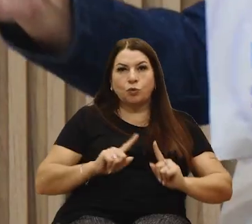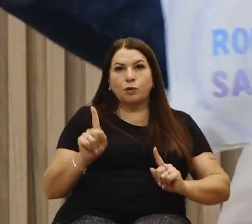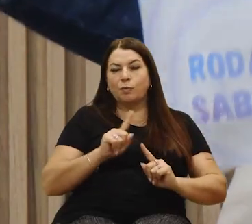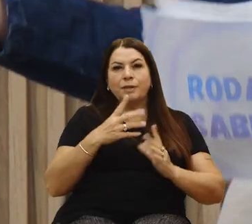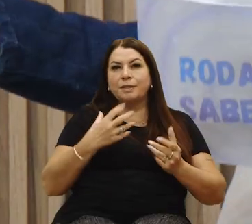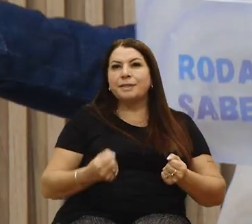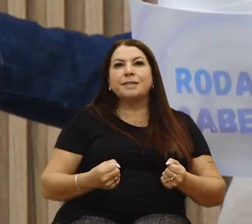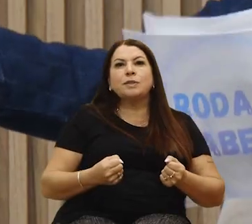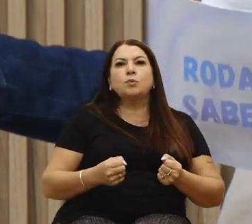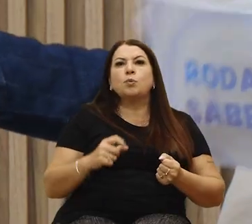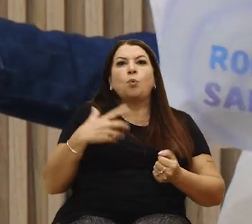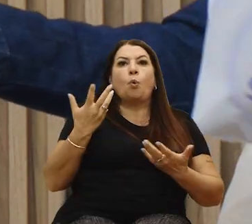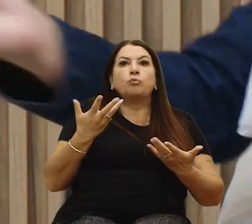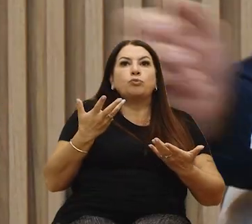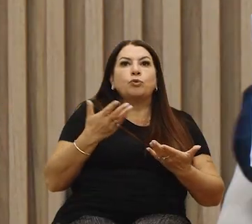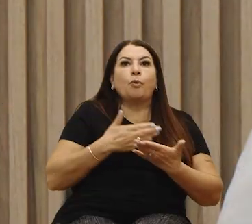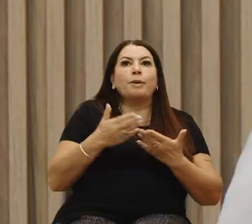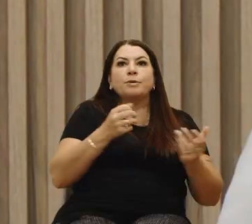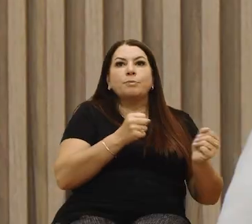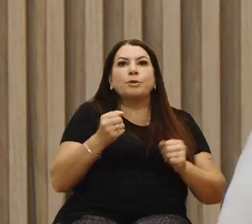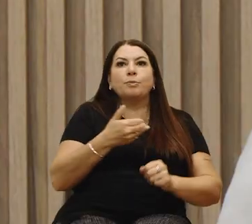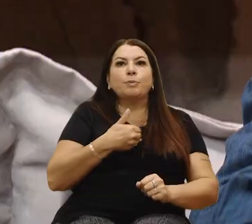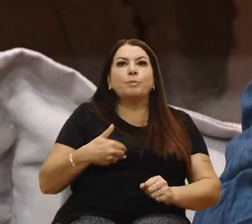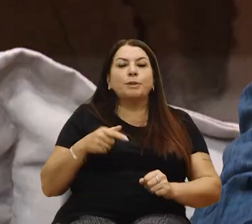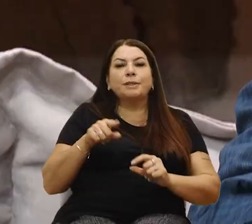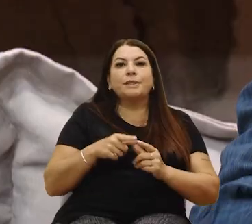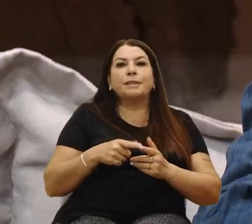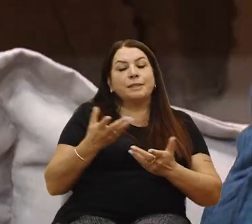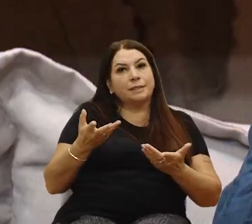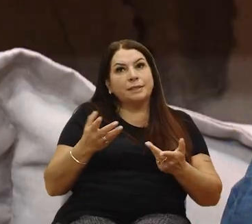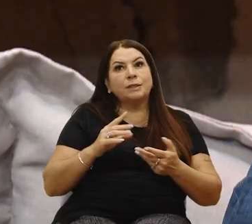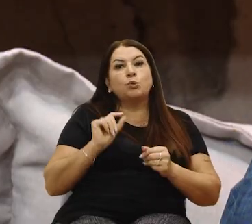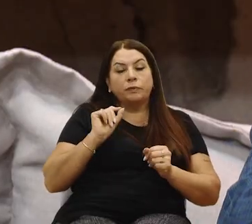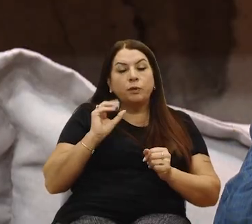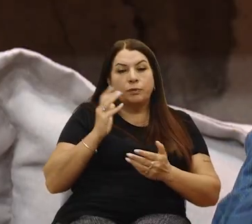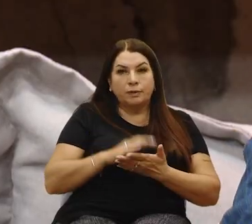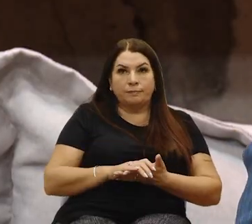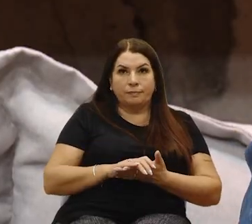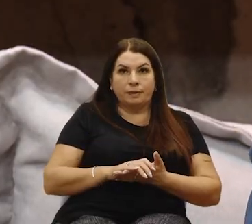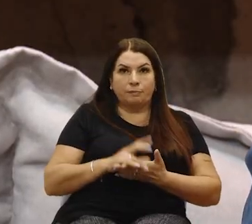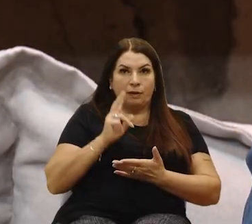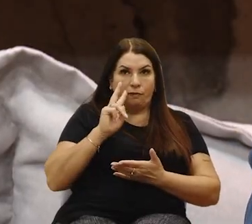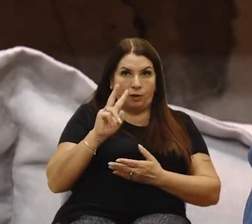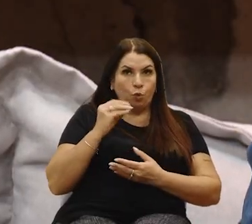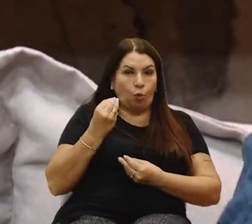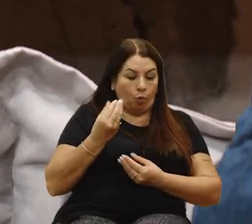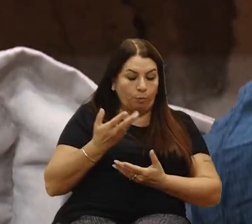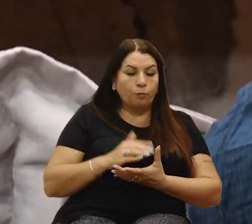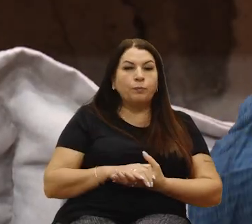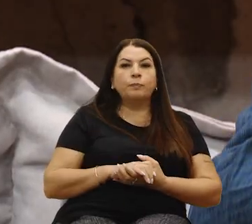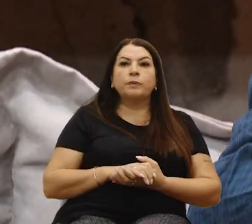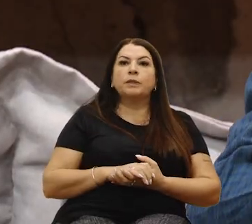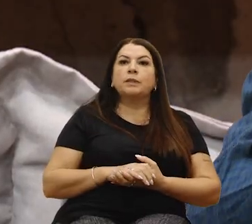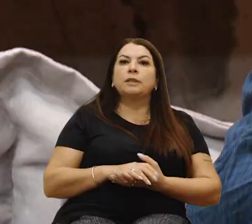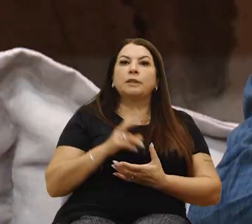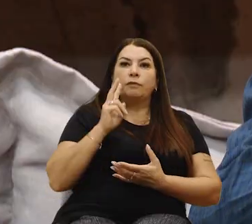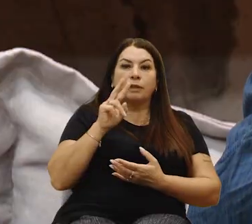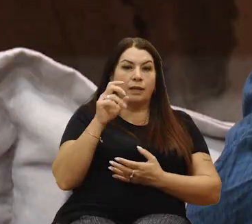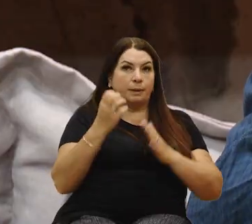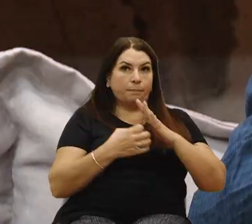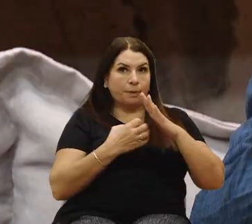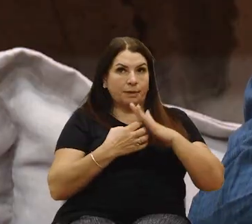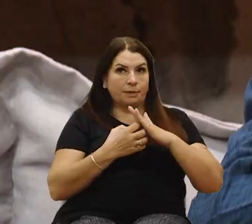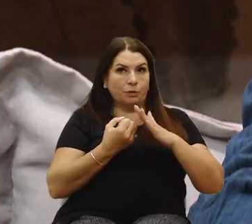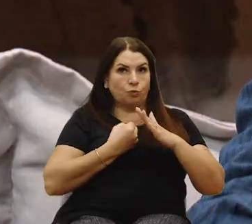não acontecer, admite. Vânia? Onde é que entra o poder público? Não, o que vai acontecer? O que tu vai verificar como isso? Né? Tu vai verificar que aquela empresa